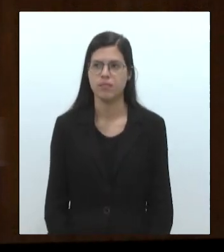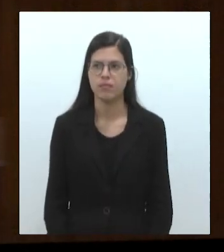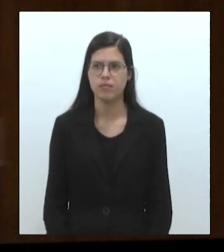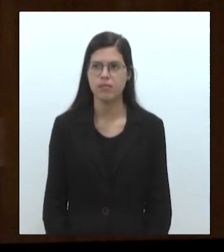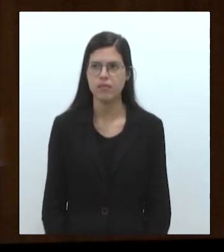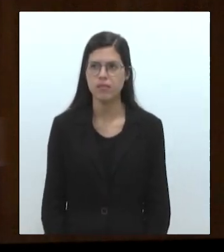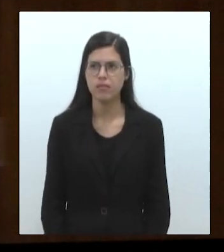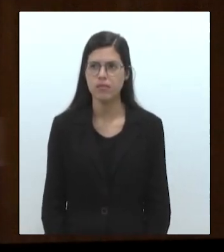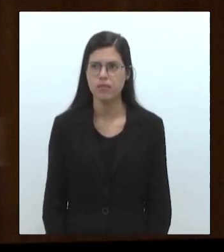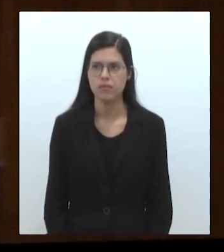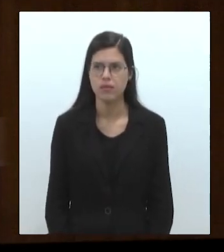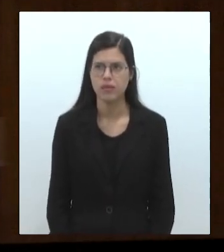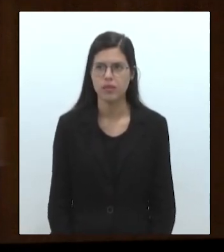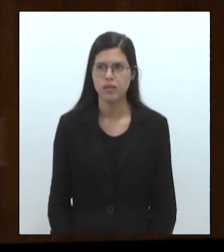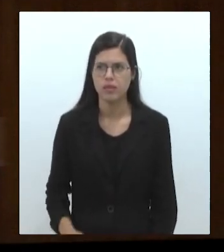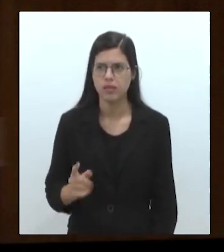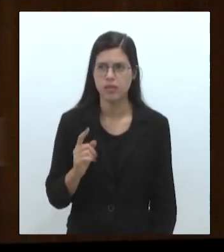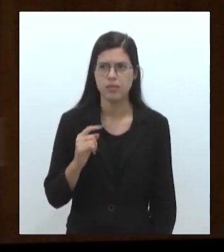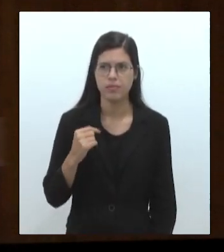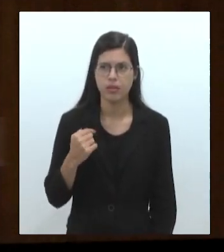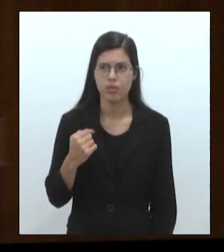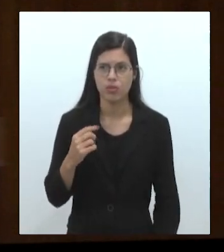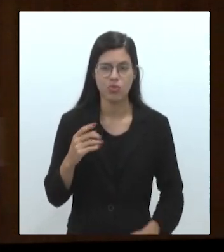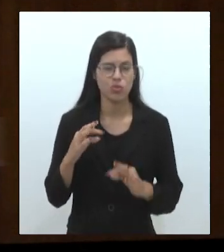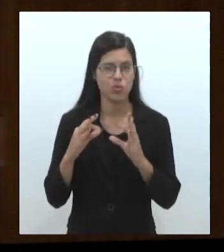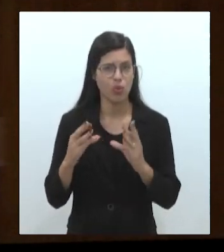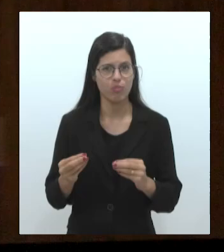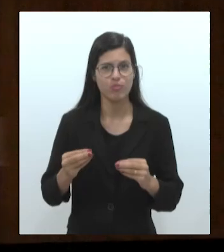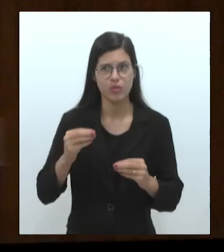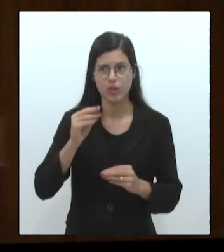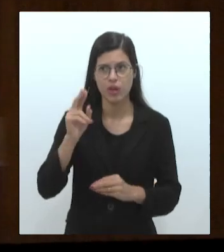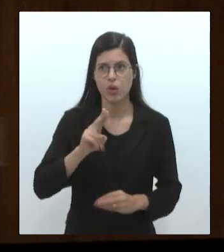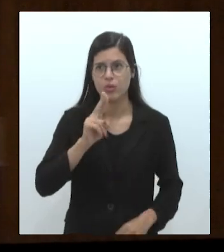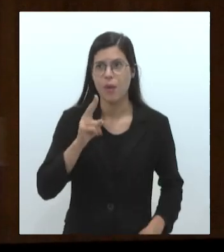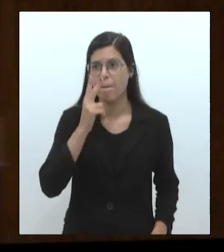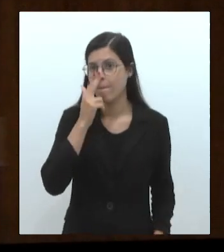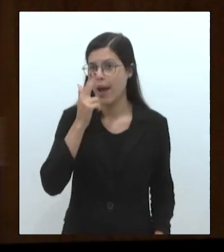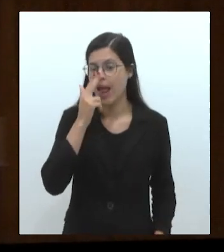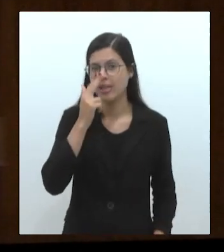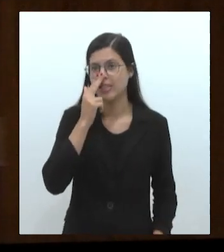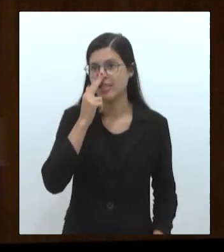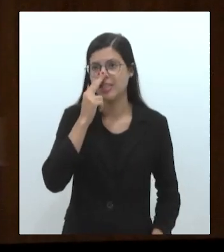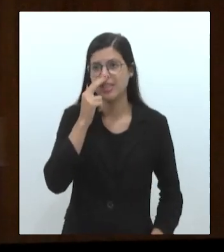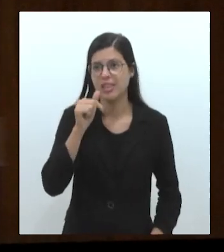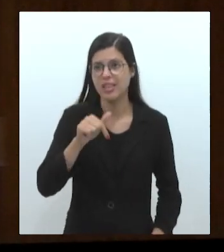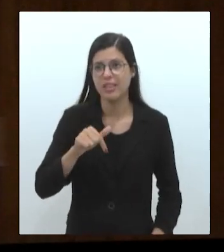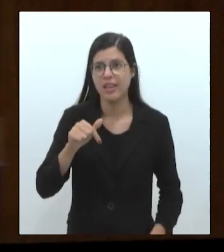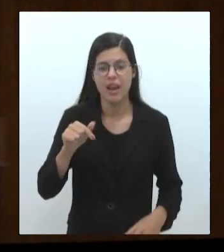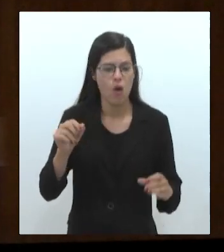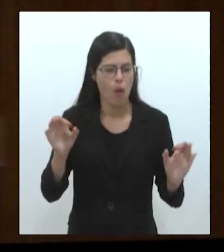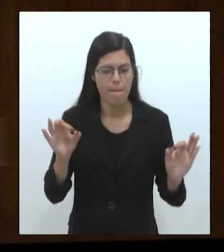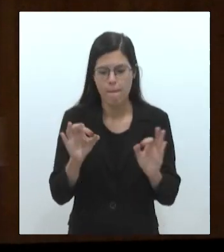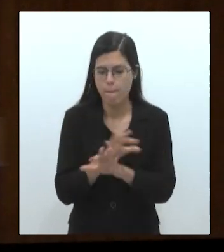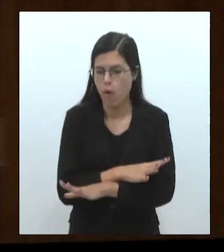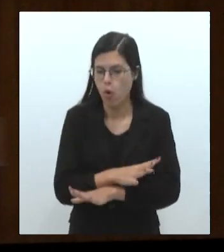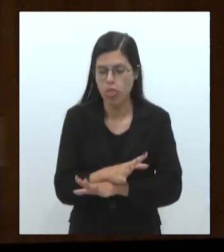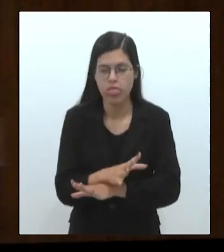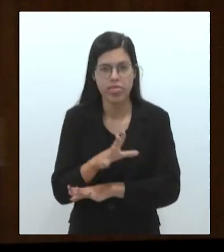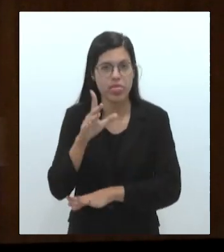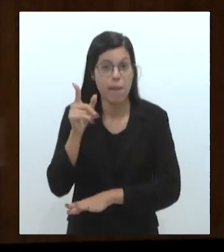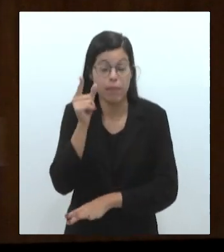aqui usufruindo da mesma, que ela caiu do céu. mas não, né, ela